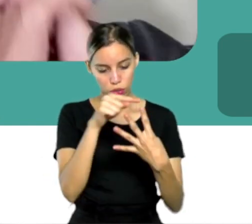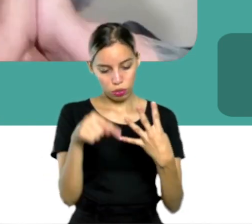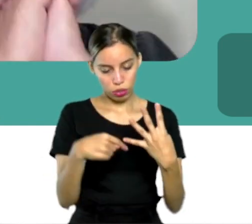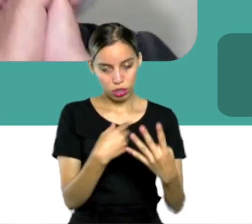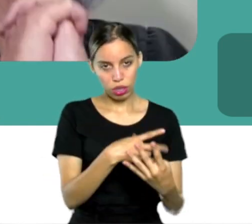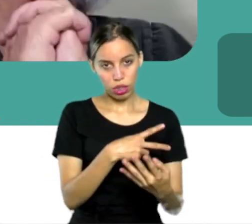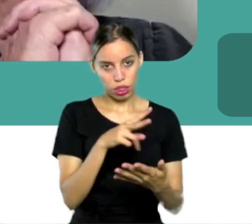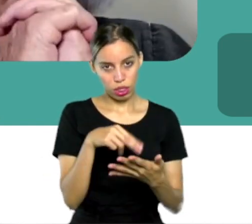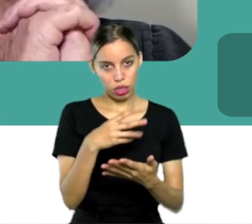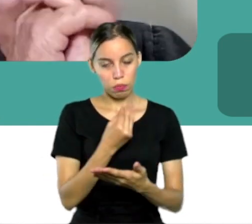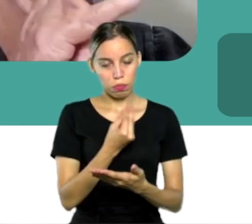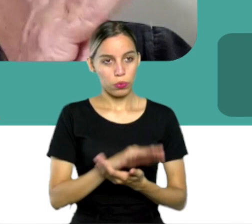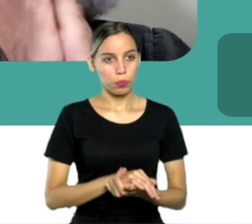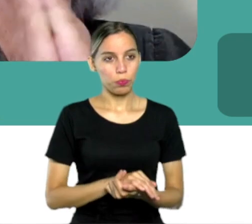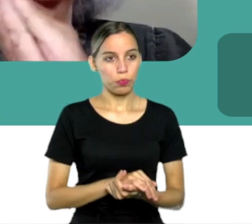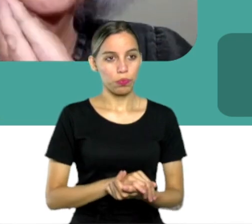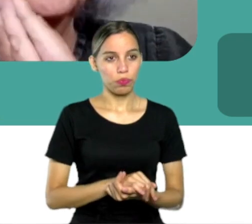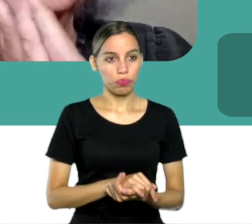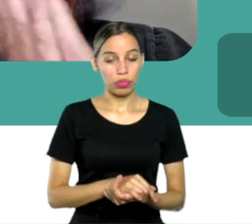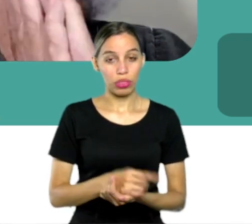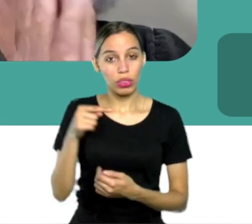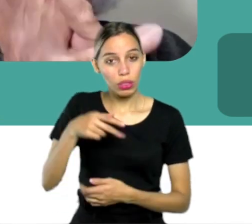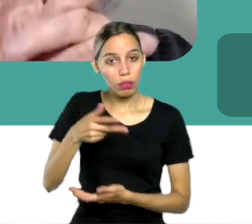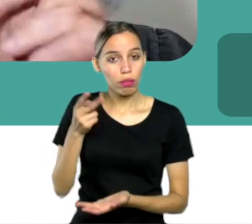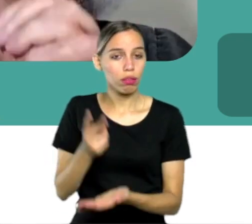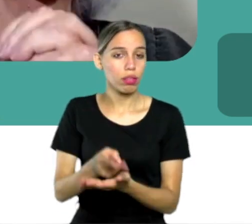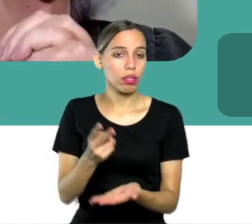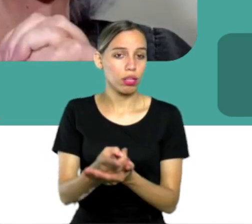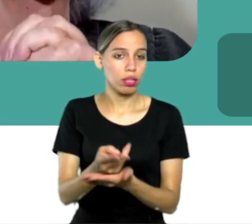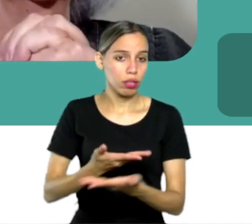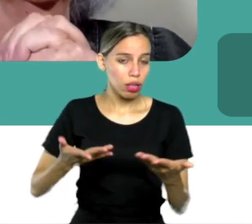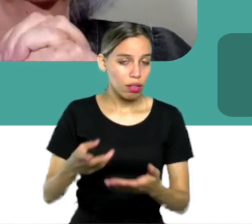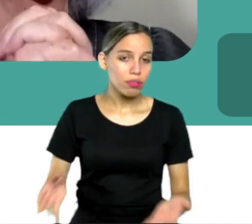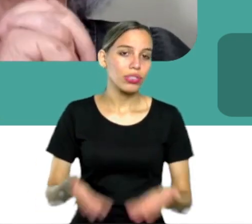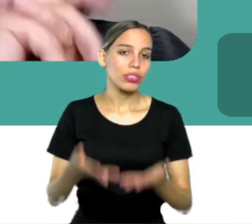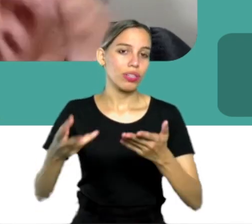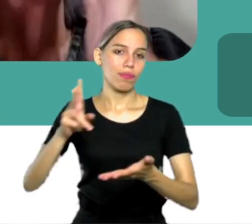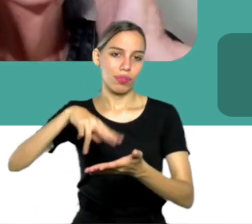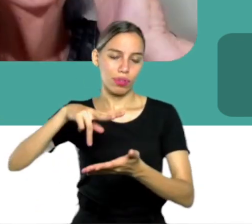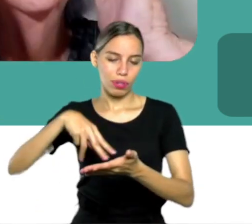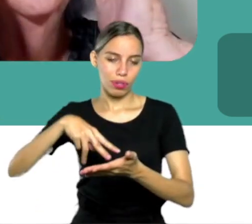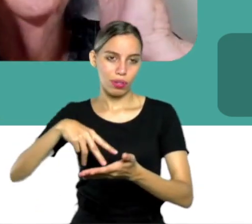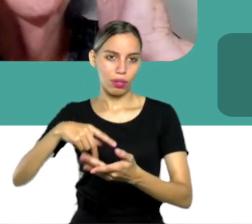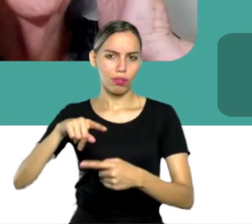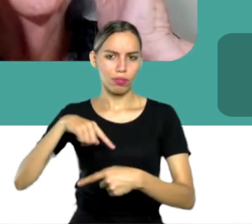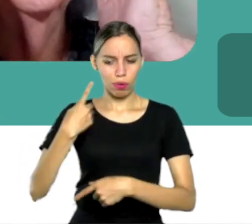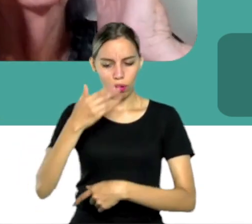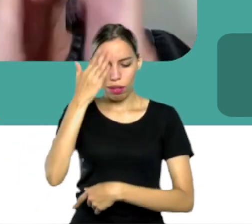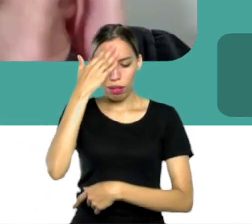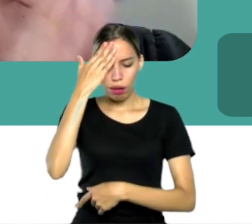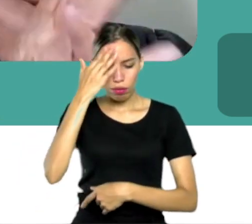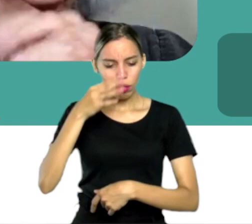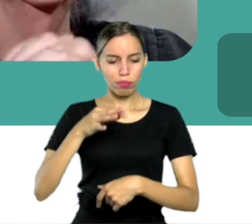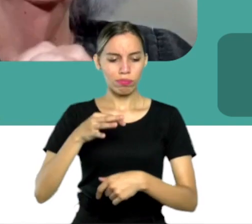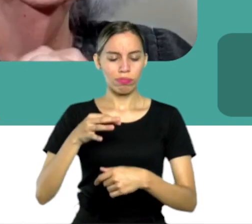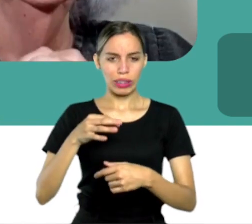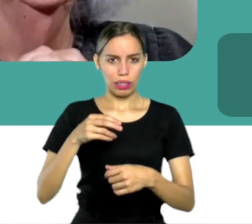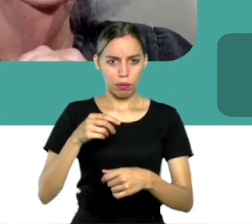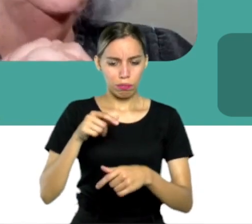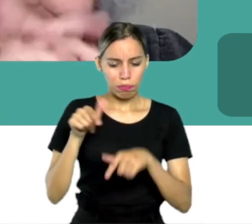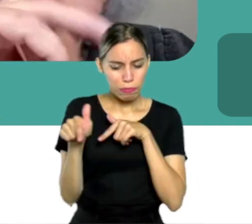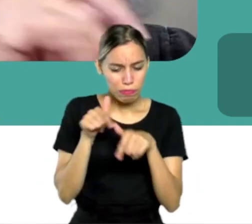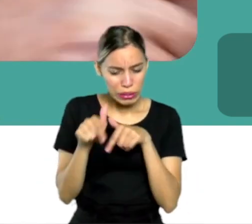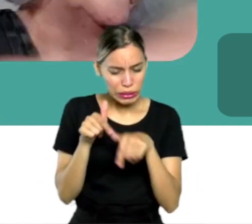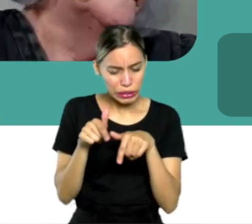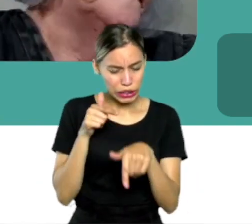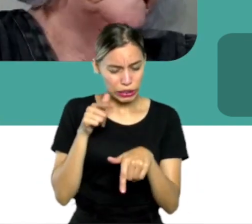um projeto de incentivo ao hábito da leitura, a gente sabe que isso é um trabalho de formiguinha mesmo, né, que a gente faz. E